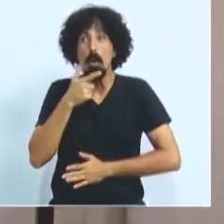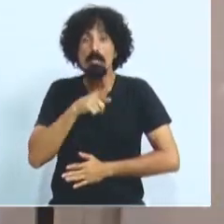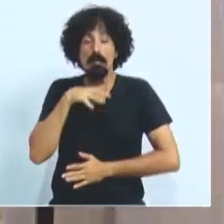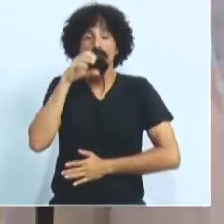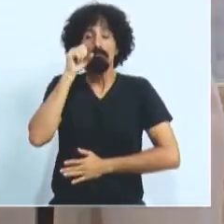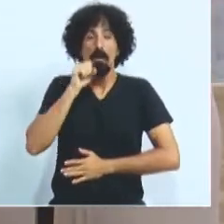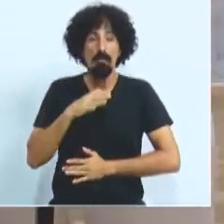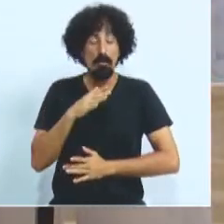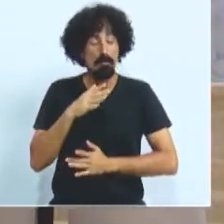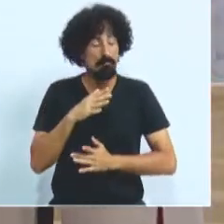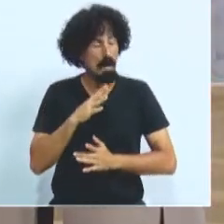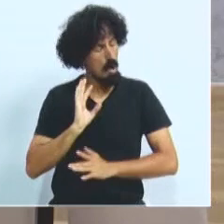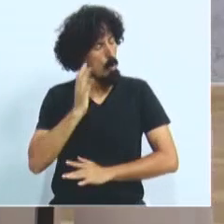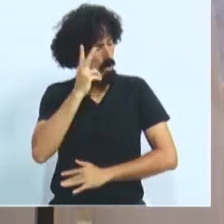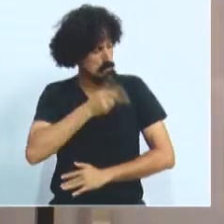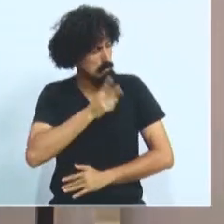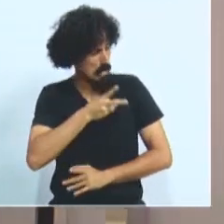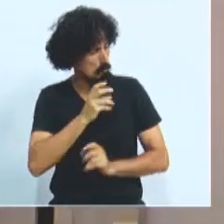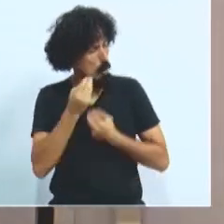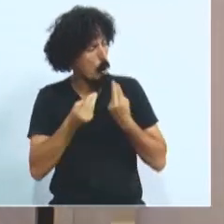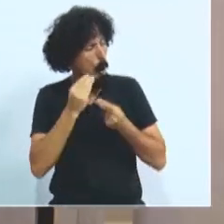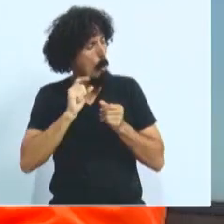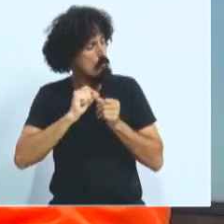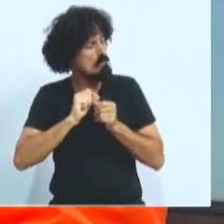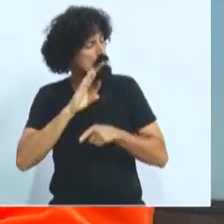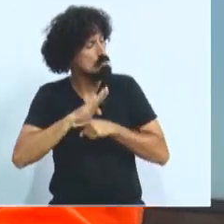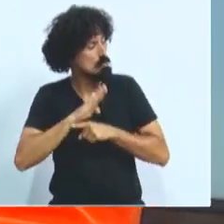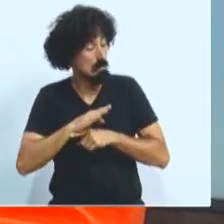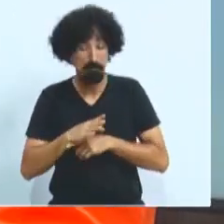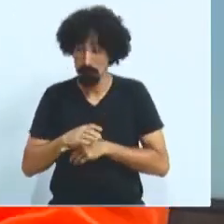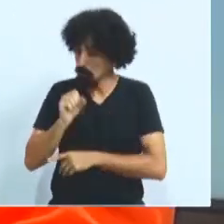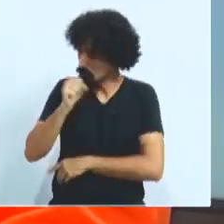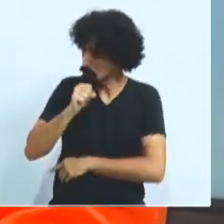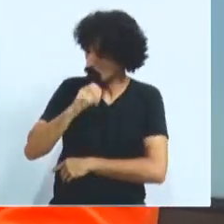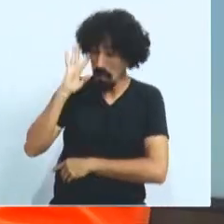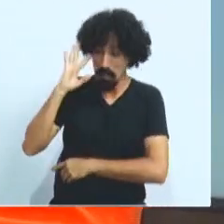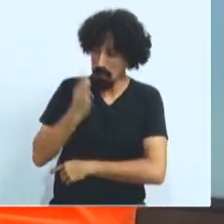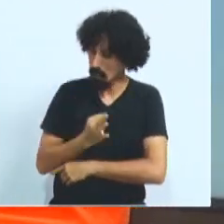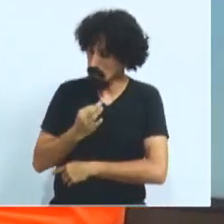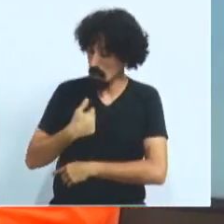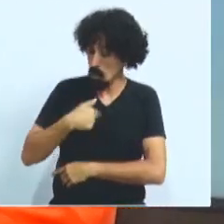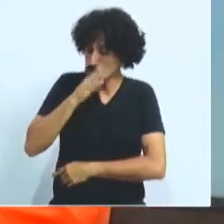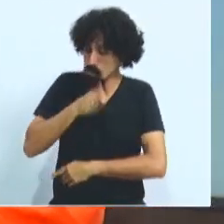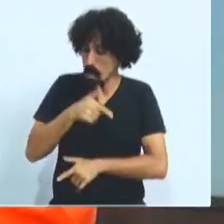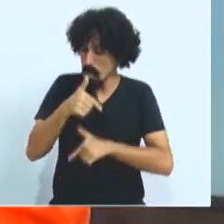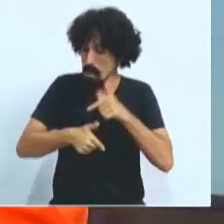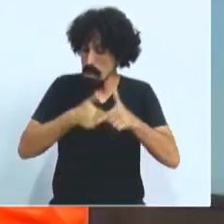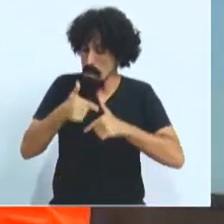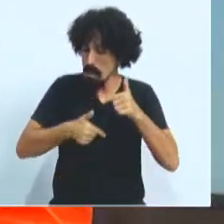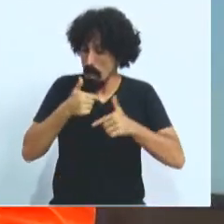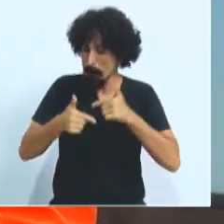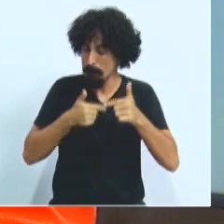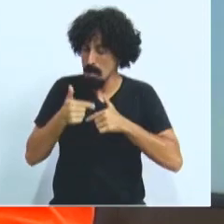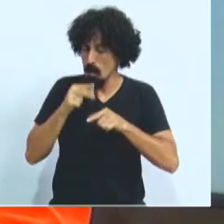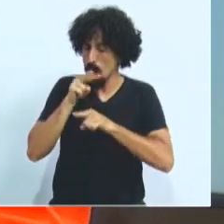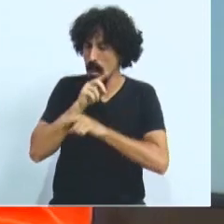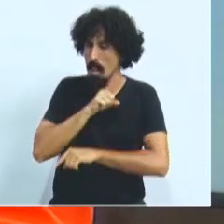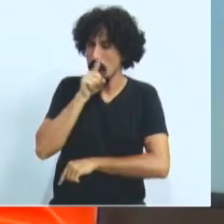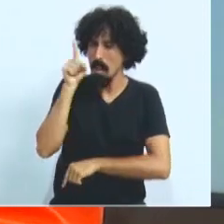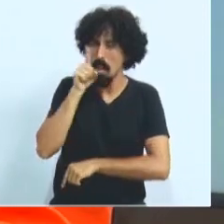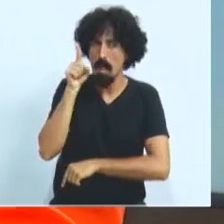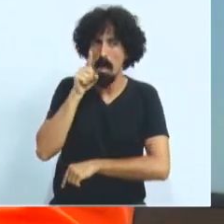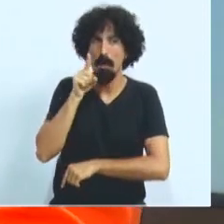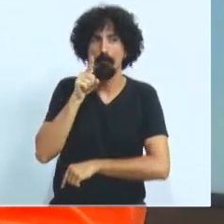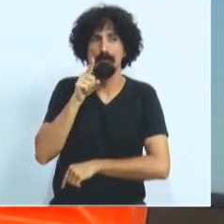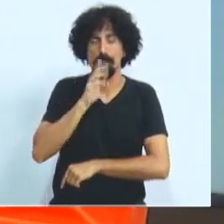eu posso ajudar de alguma forma? Sim, com certeza. Inclusive, eu já trabalhei bastante tempo atendendo lá no 193